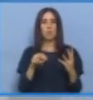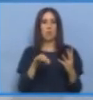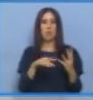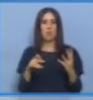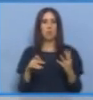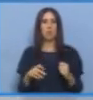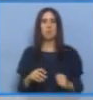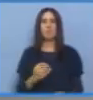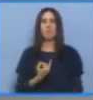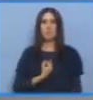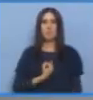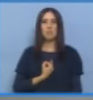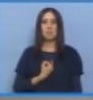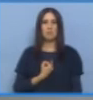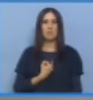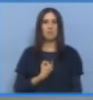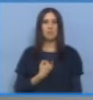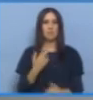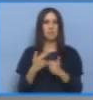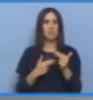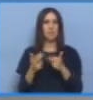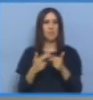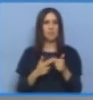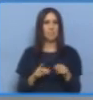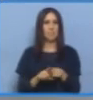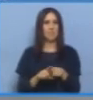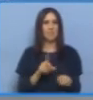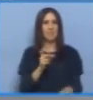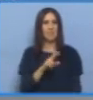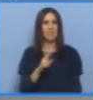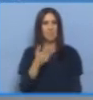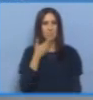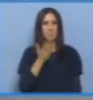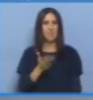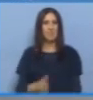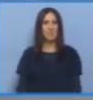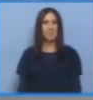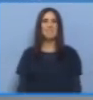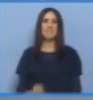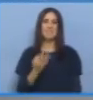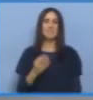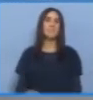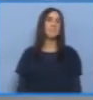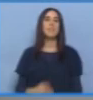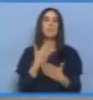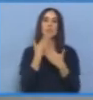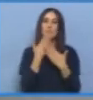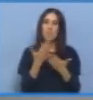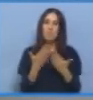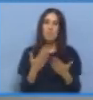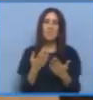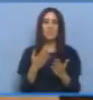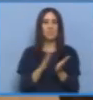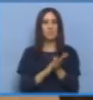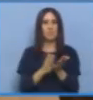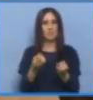discernir. A identidade está construída, como também no caso, a Lara, pela experiência que já fez. Sim. Muito obrigado pelo vosso testemunho,